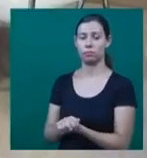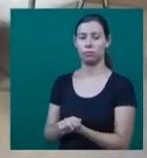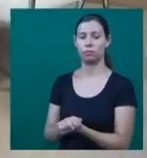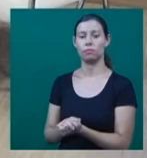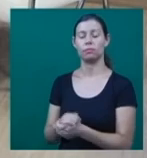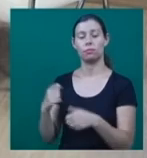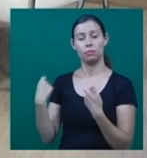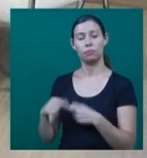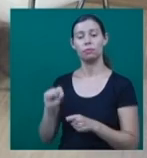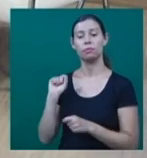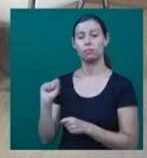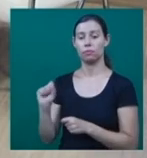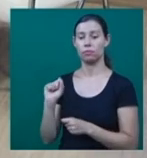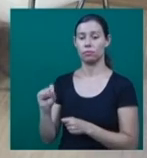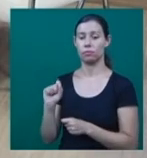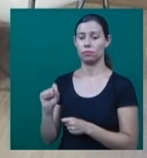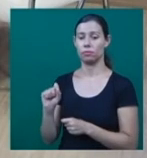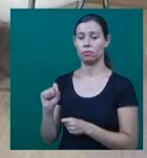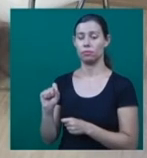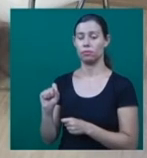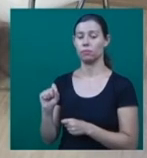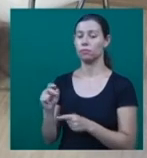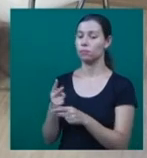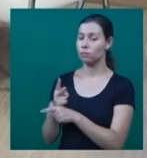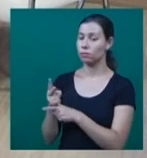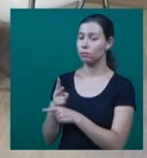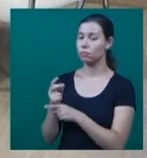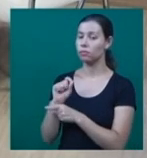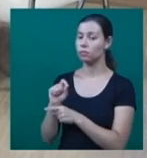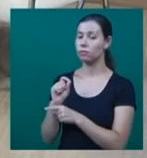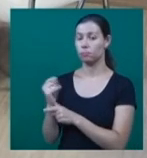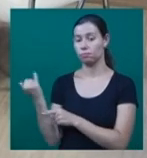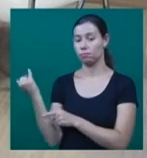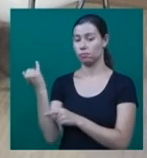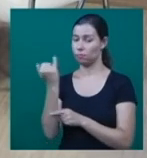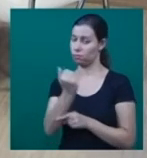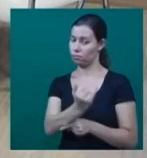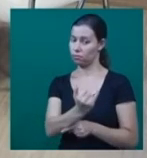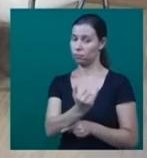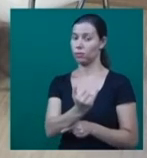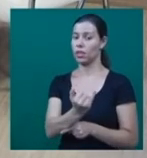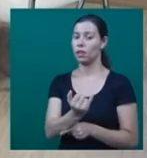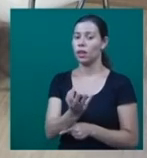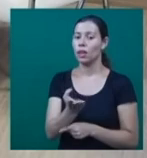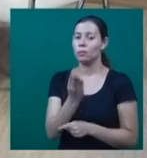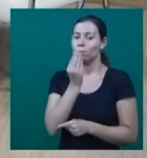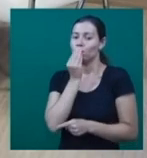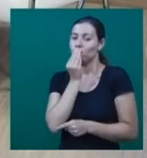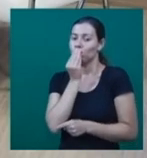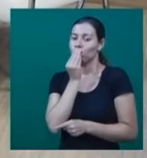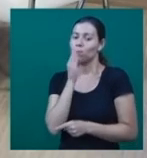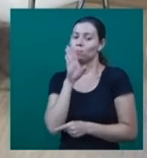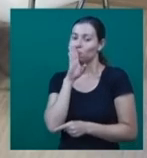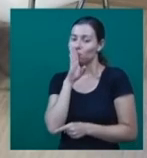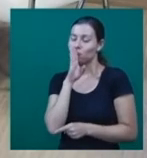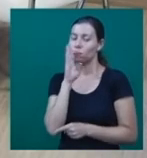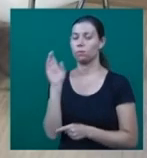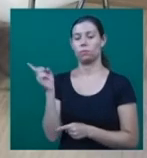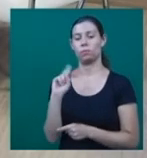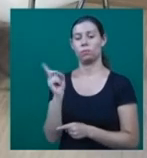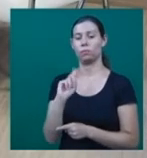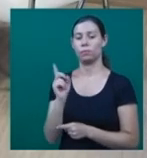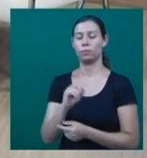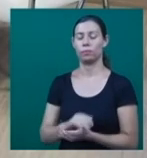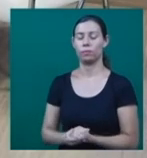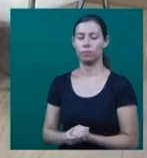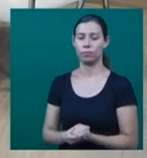sempre buscar comunicar o fato, não guardar segredo daquela situação, até porque,